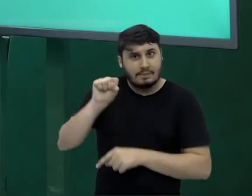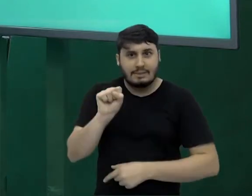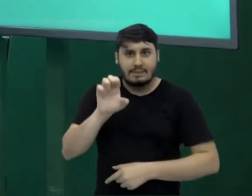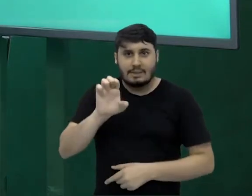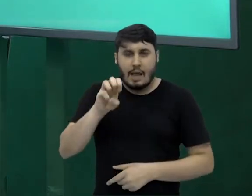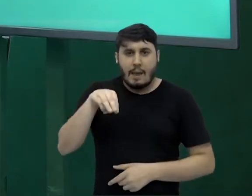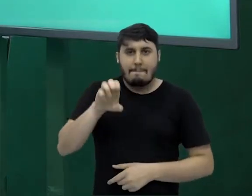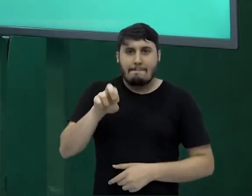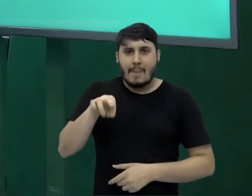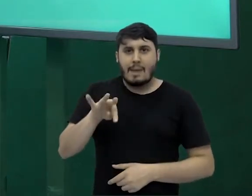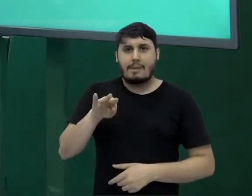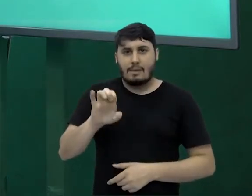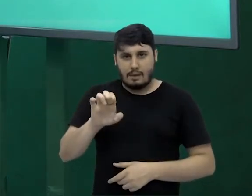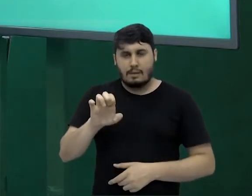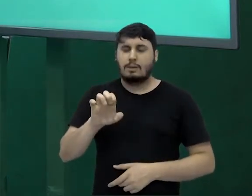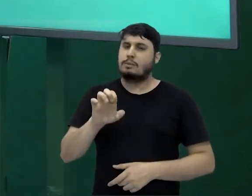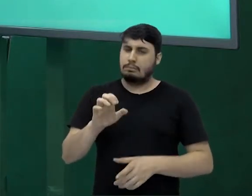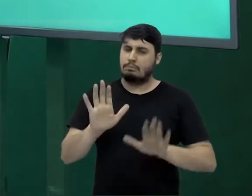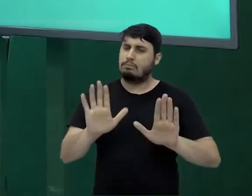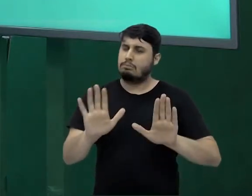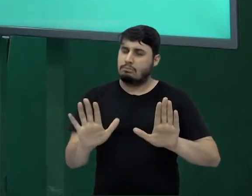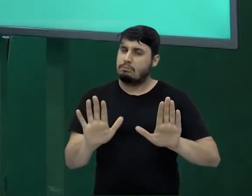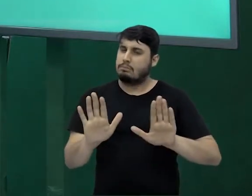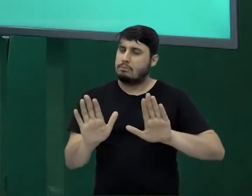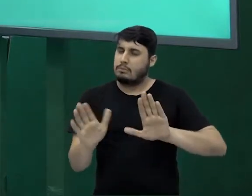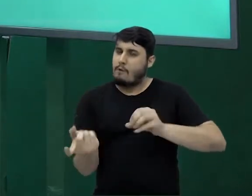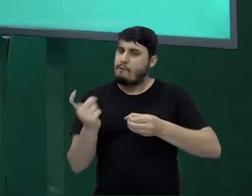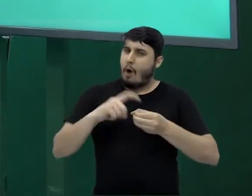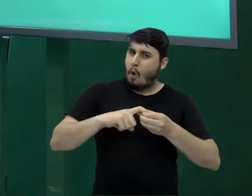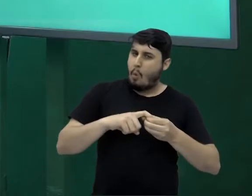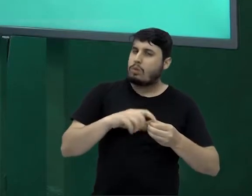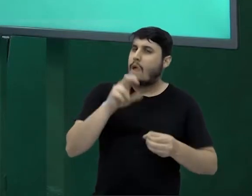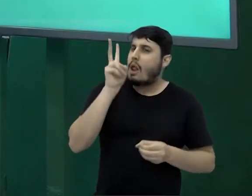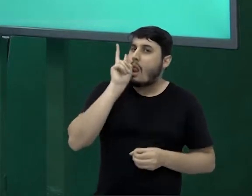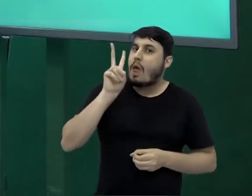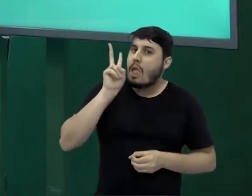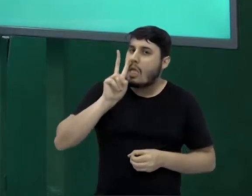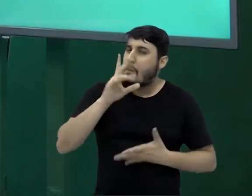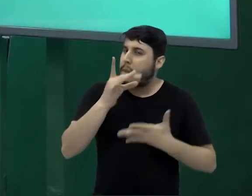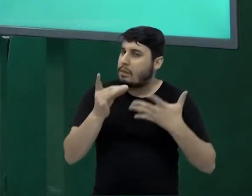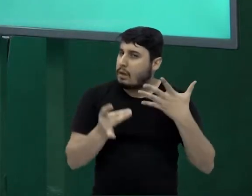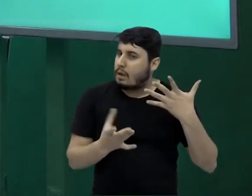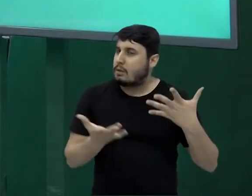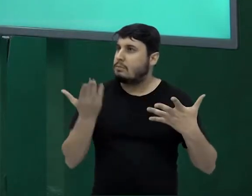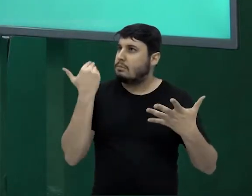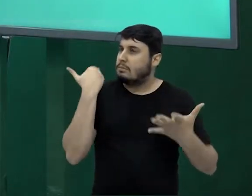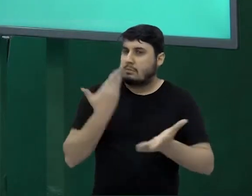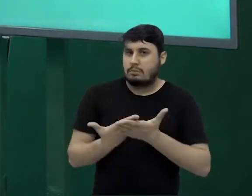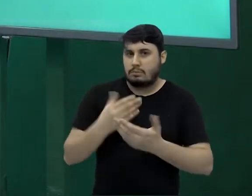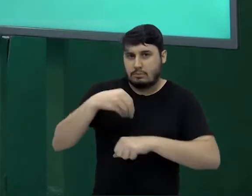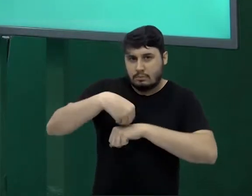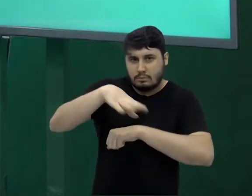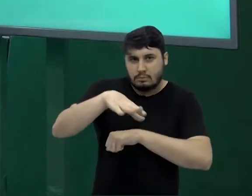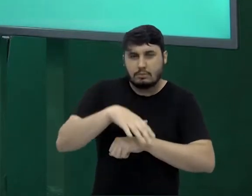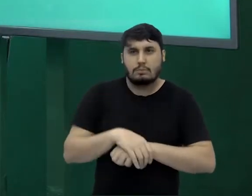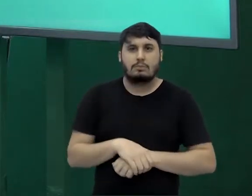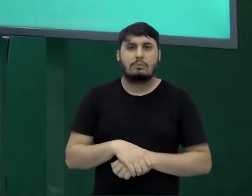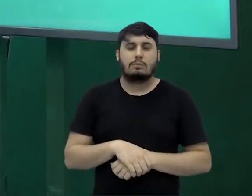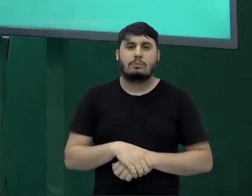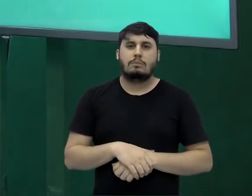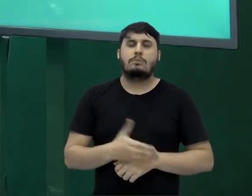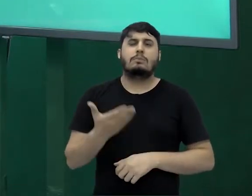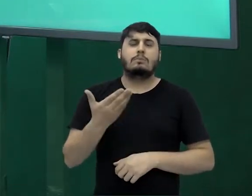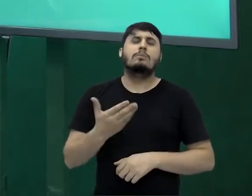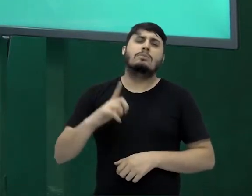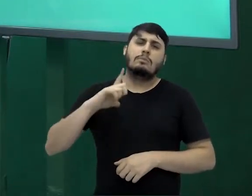dá um pause, volta um pouquinho. Lembra comigo. Nas briófitas, você tinha aquela dificuldade toda